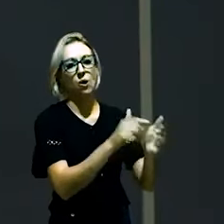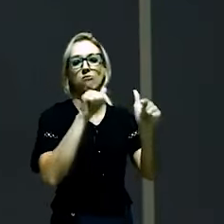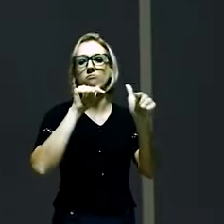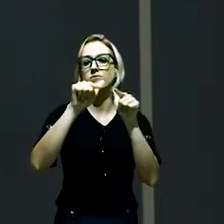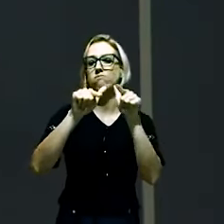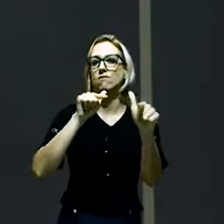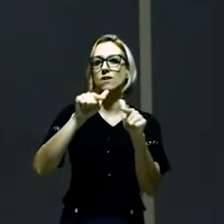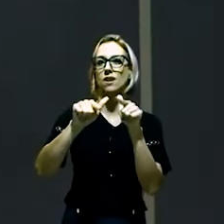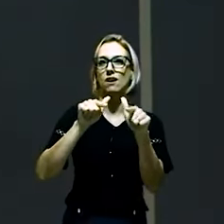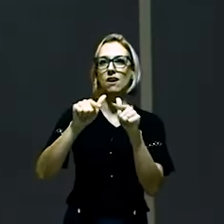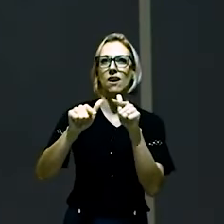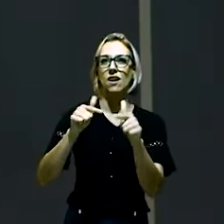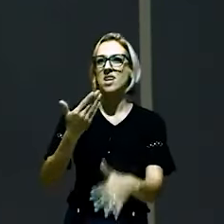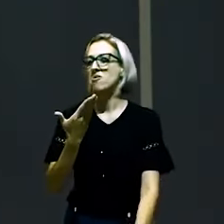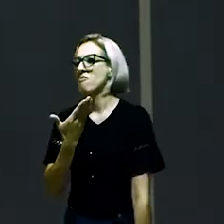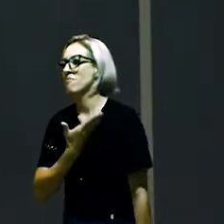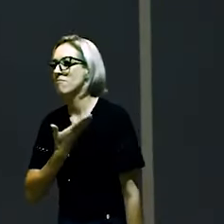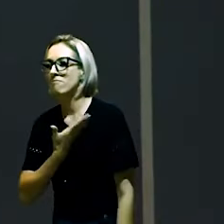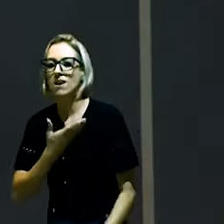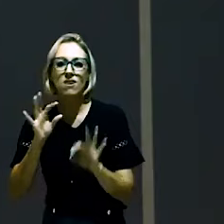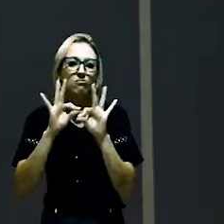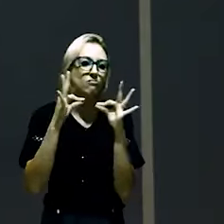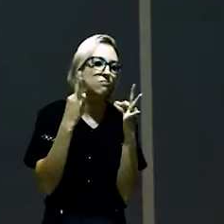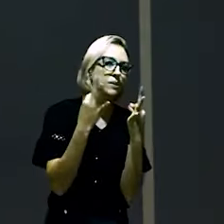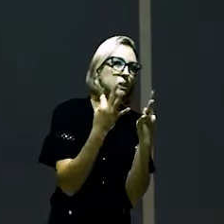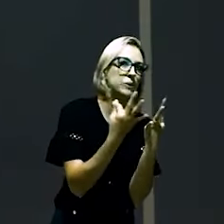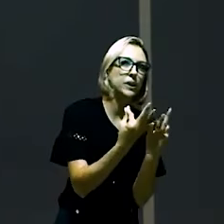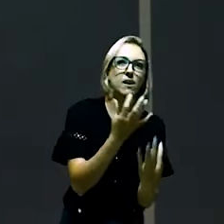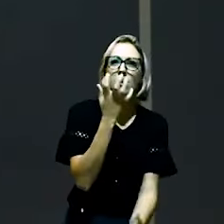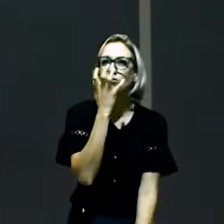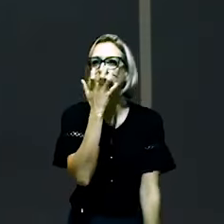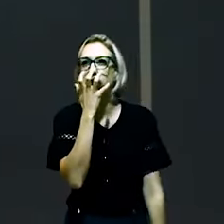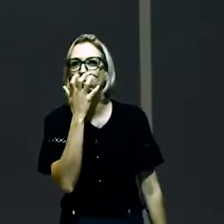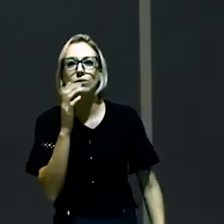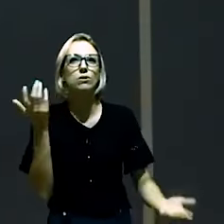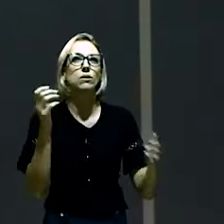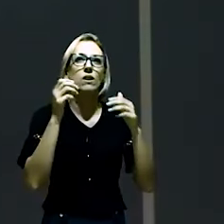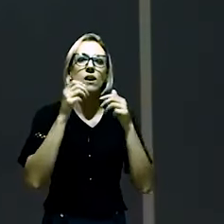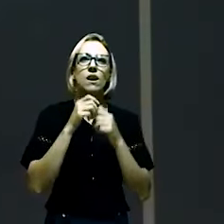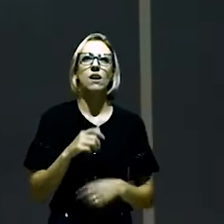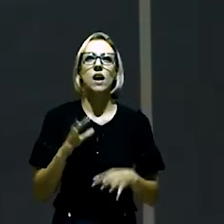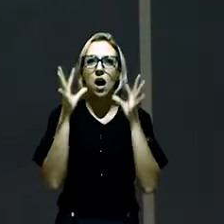é o probleminha no serviço, é o gatinho com um amigo.